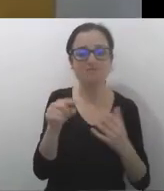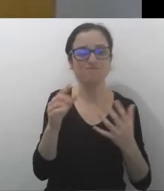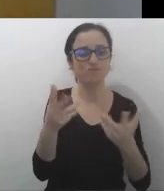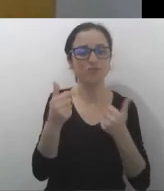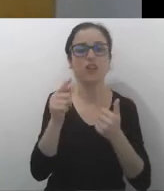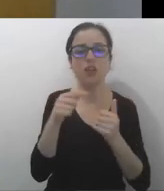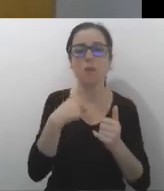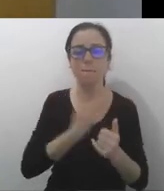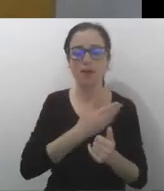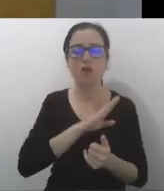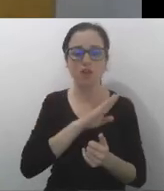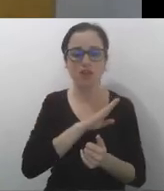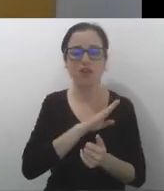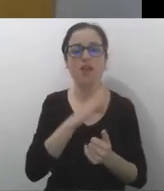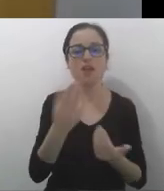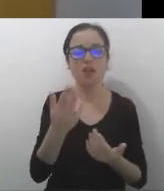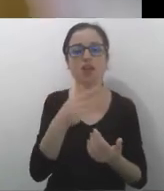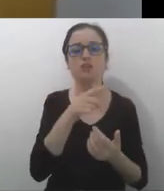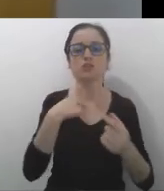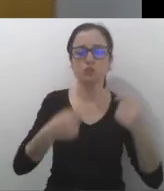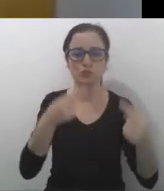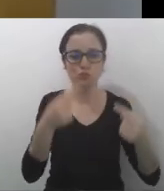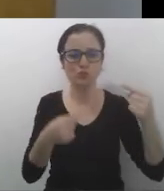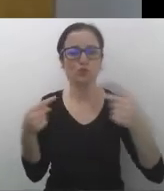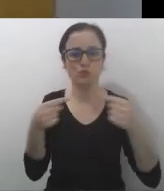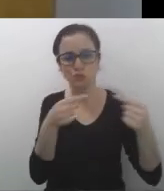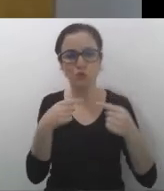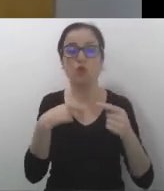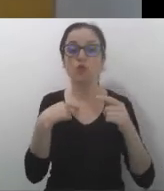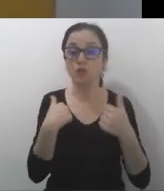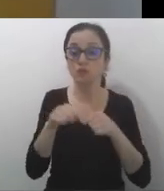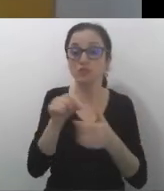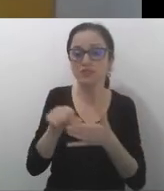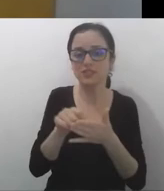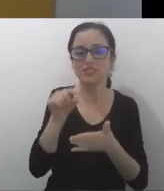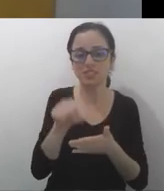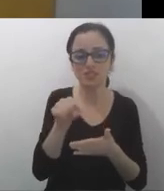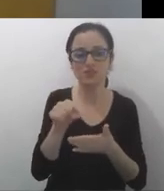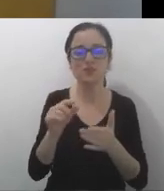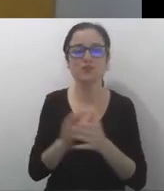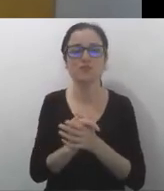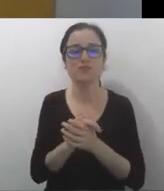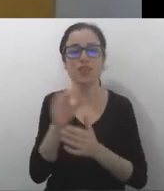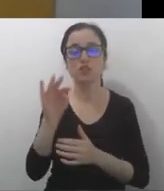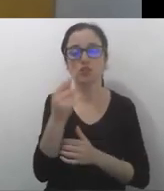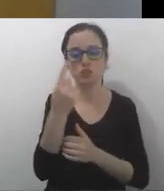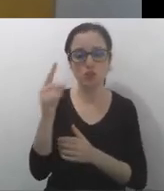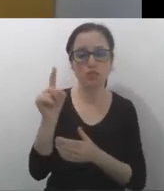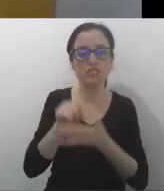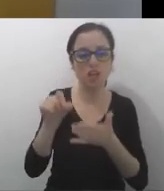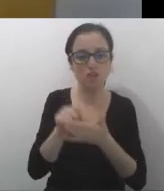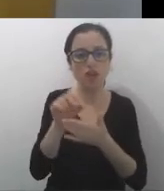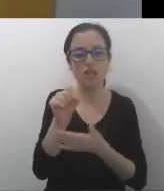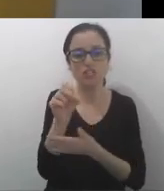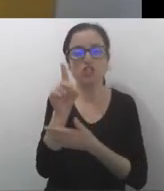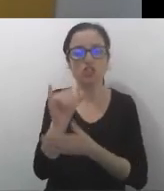escrever sobre isso, o João de Souza Leite, né, que escreve de costas para o Brasil. Eu discordo frontalmente disso, né? Não